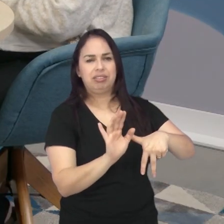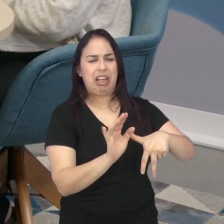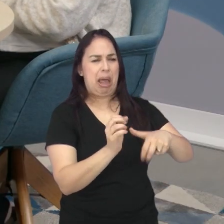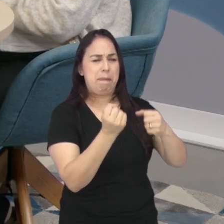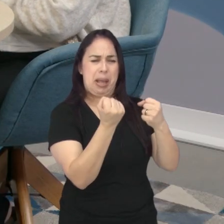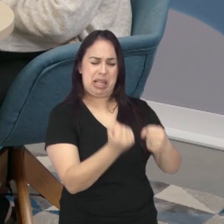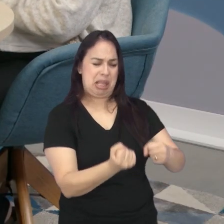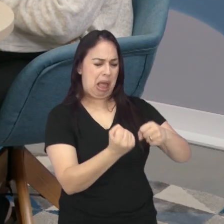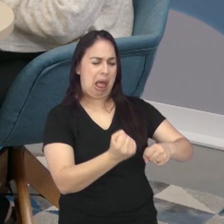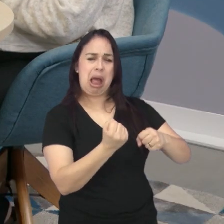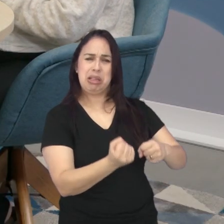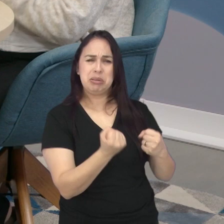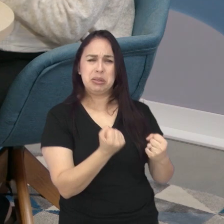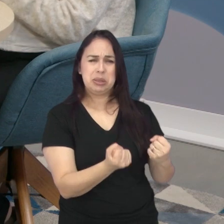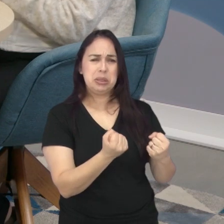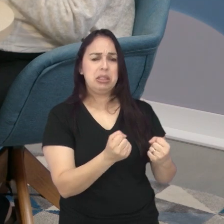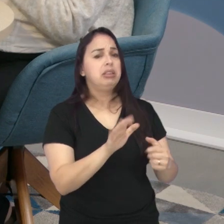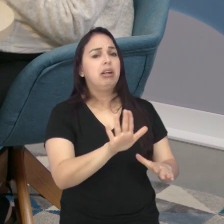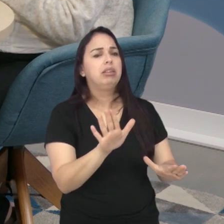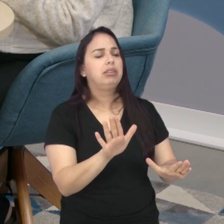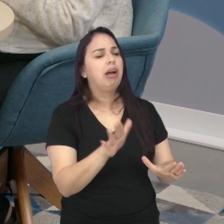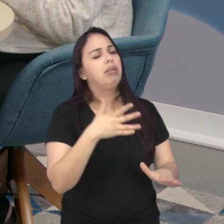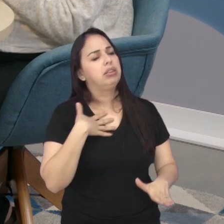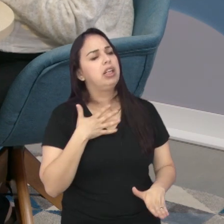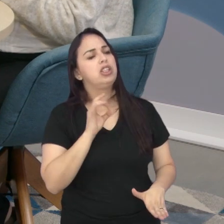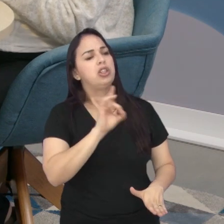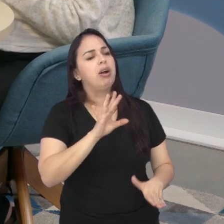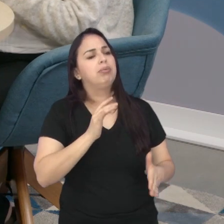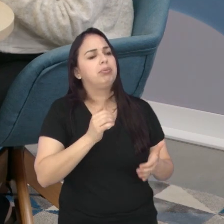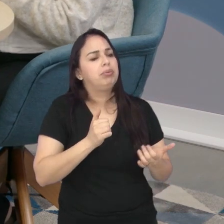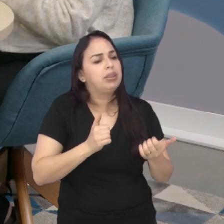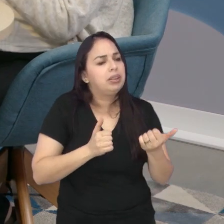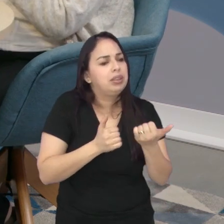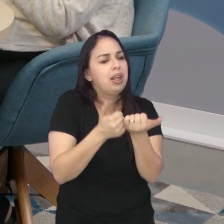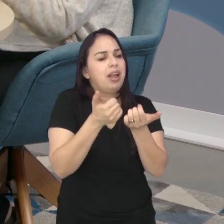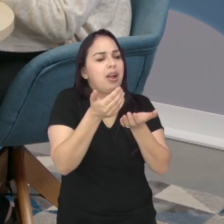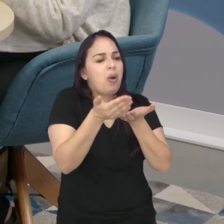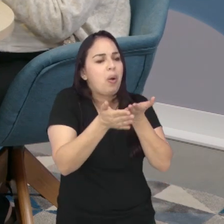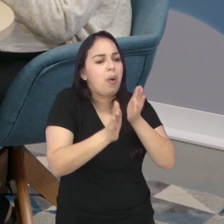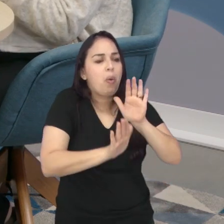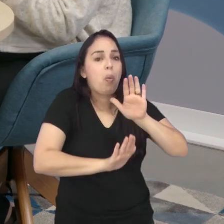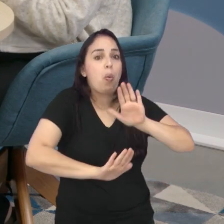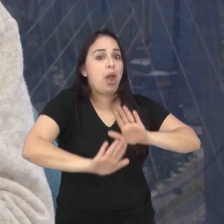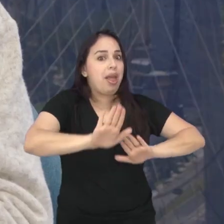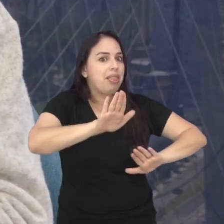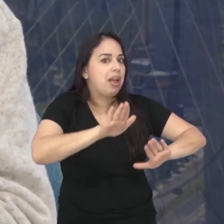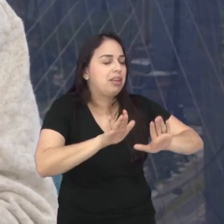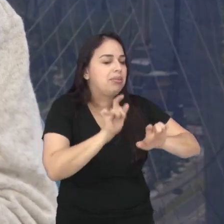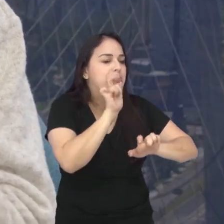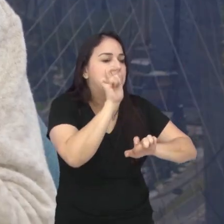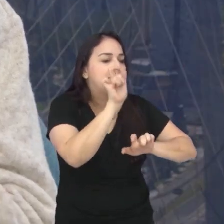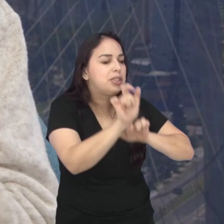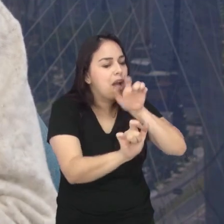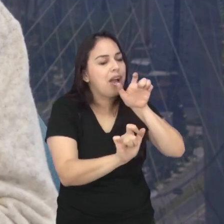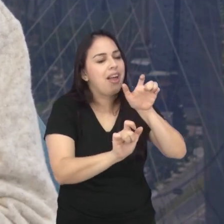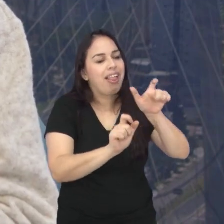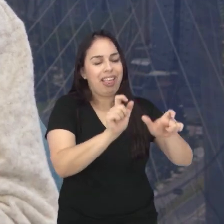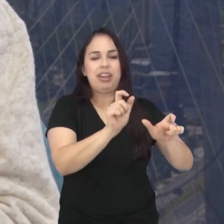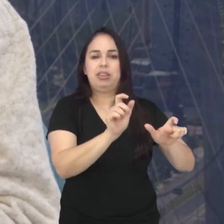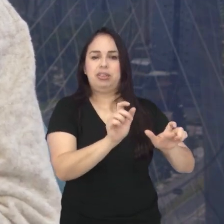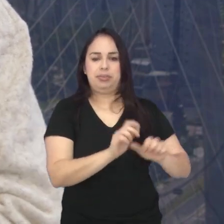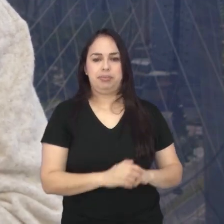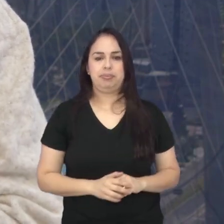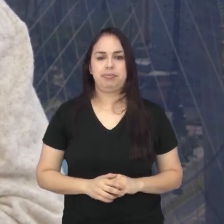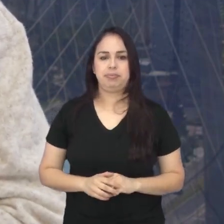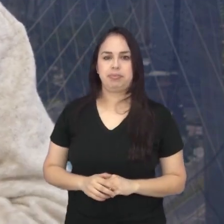é um termo carregado, né? Então, a gente tem que realmente, como ela falou, ter cuidado como a gente vai abordar, mas se colocar à